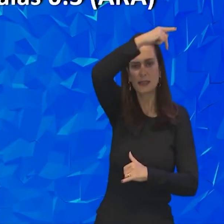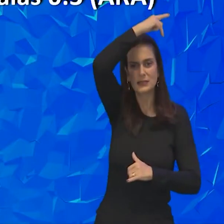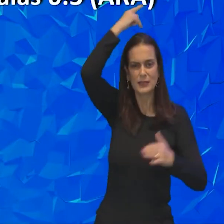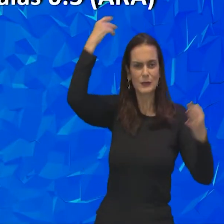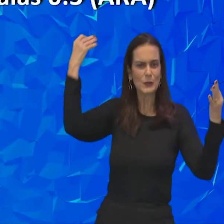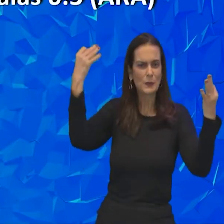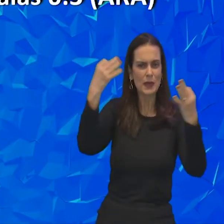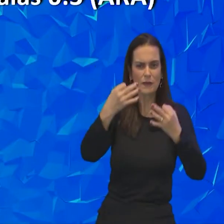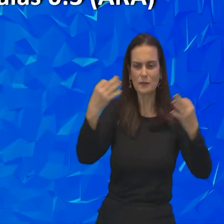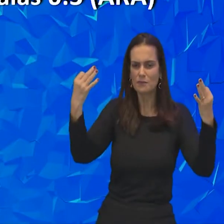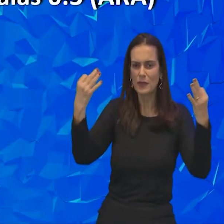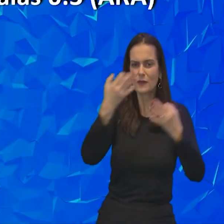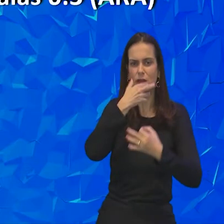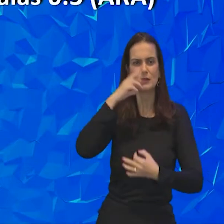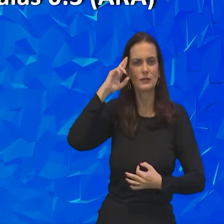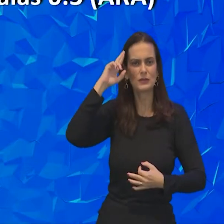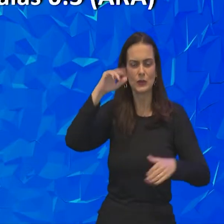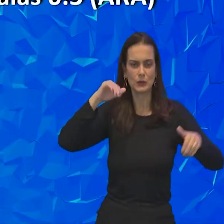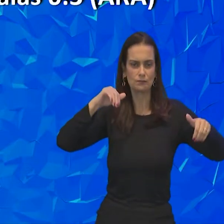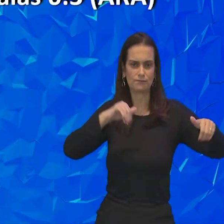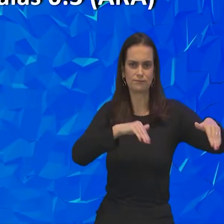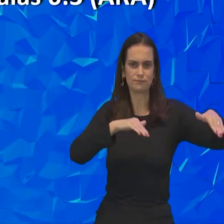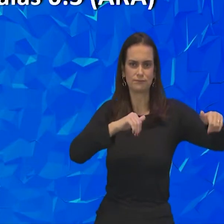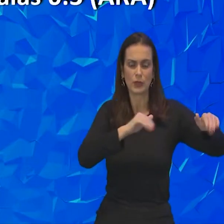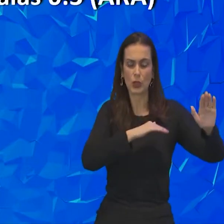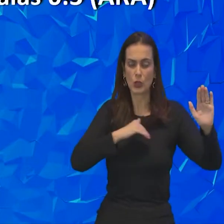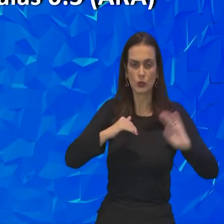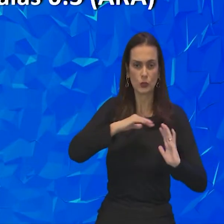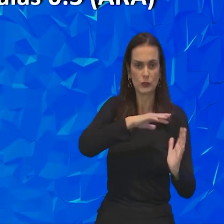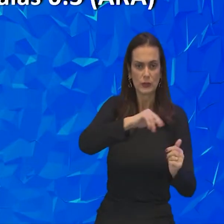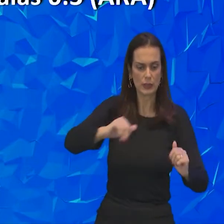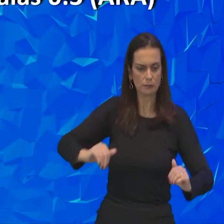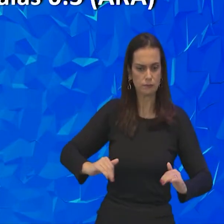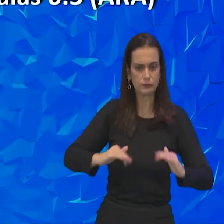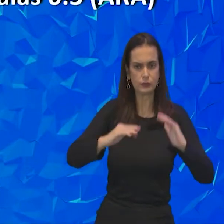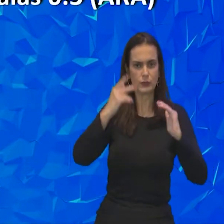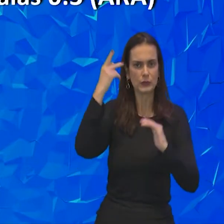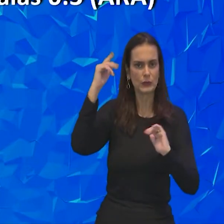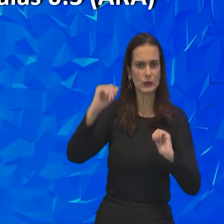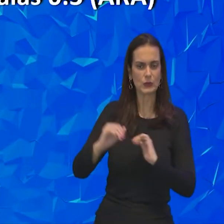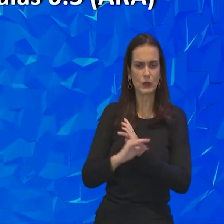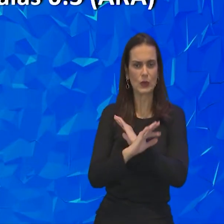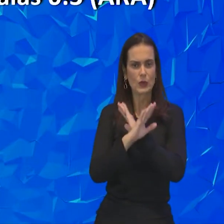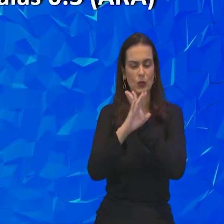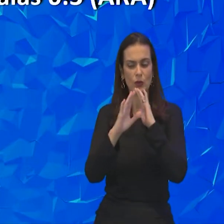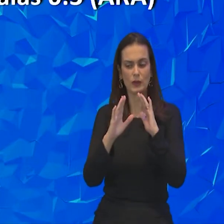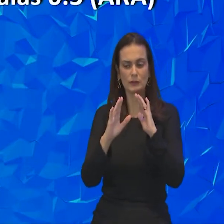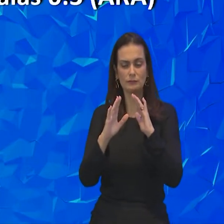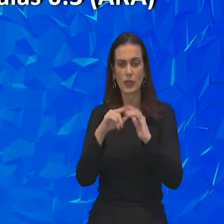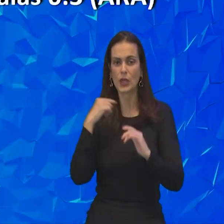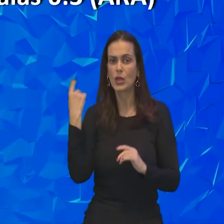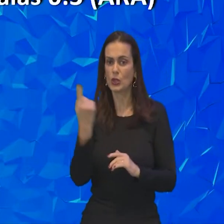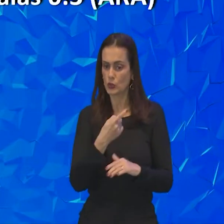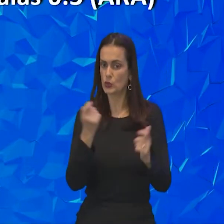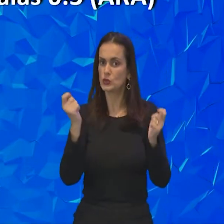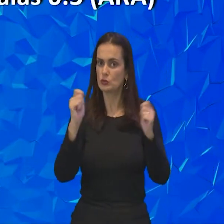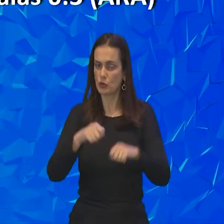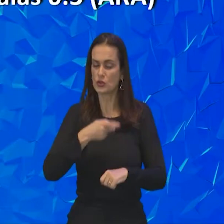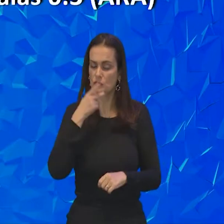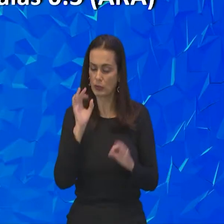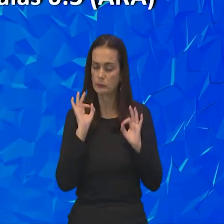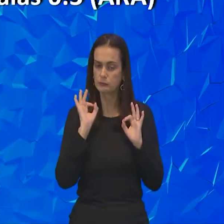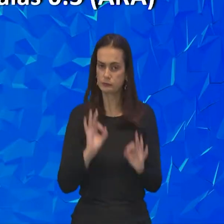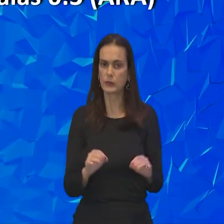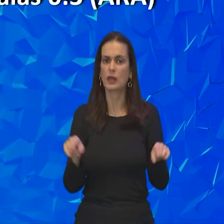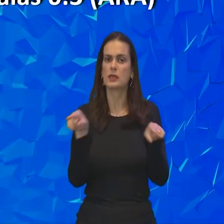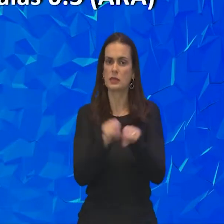Santo, Santo é o Senhor dos exércitos, toda a terra está cheia da sua glória. Eu creio, queridos, que nós podemos afirmar com propriedade,